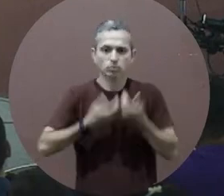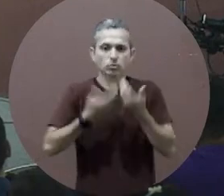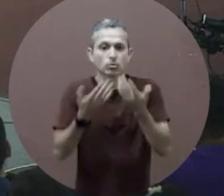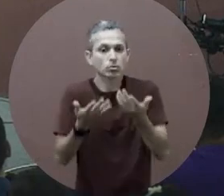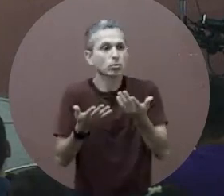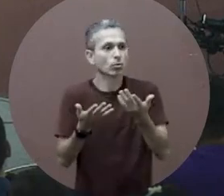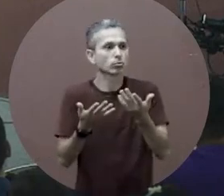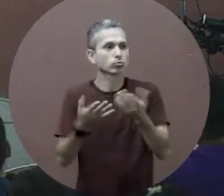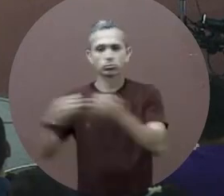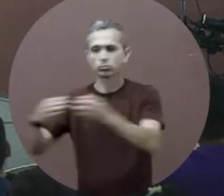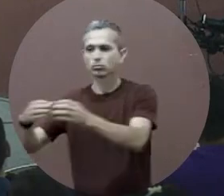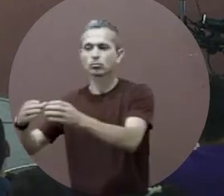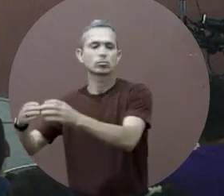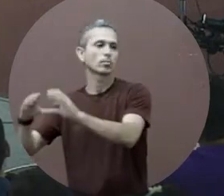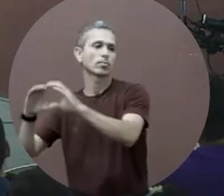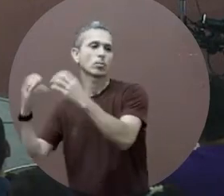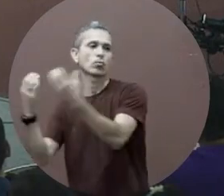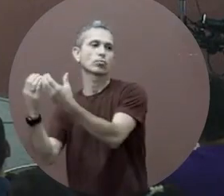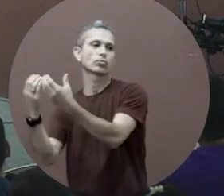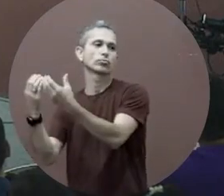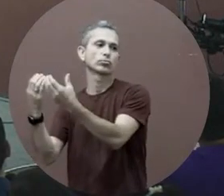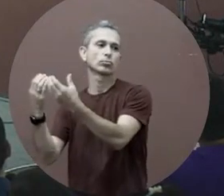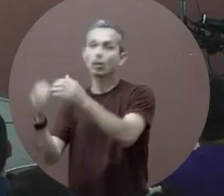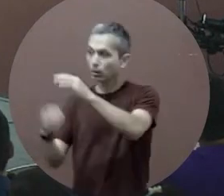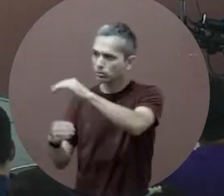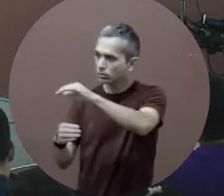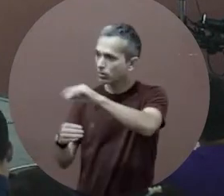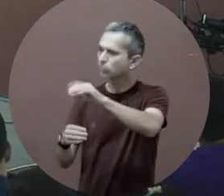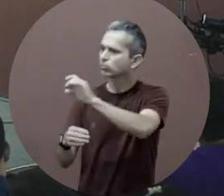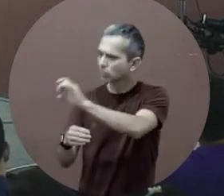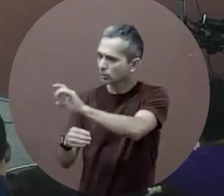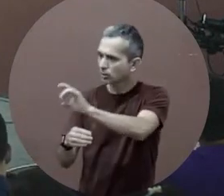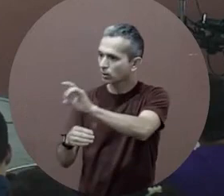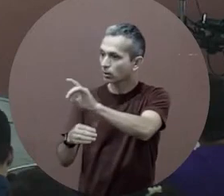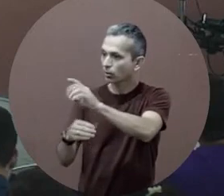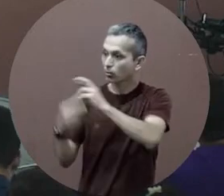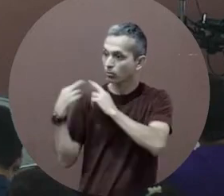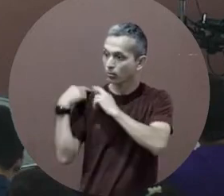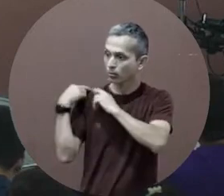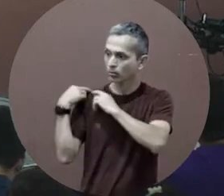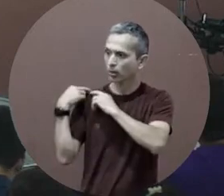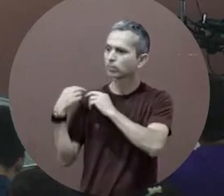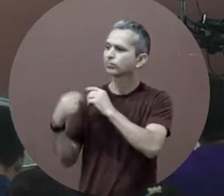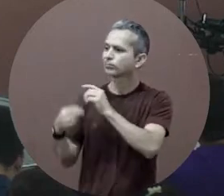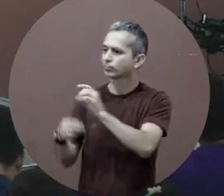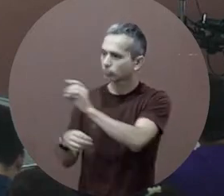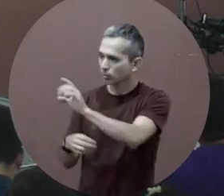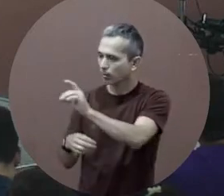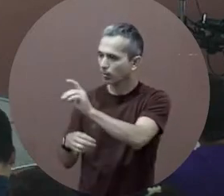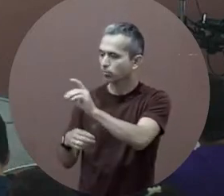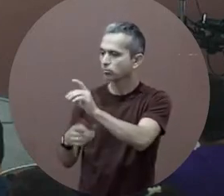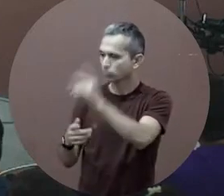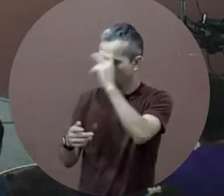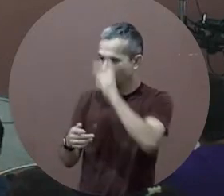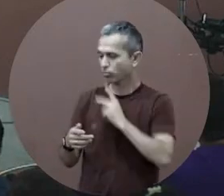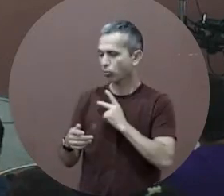todos os indivíduos a uma responsabilidade individual com a sua comunidade local.